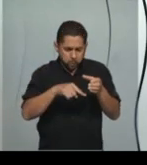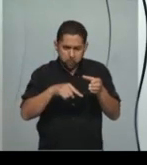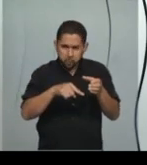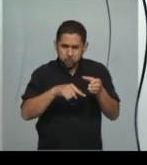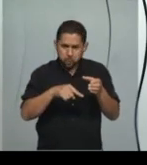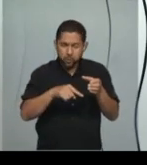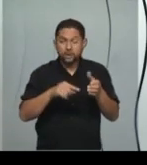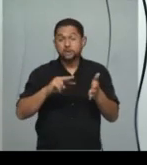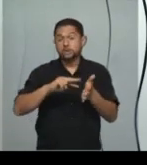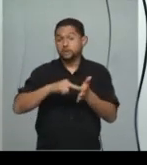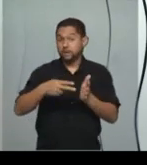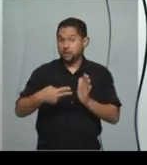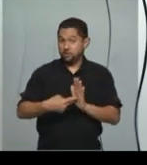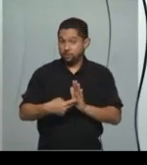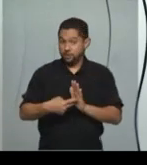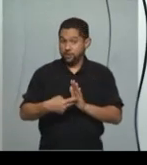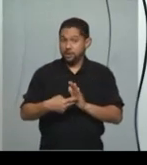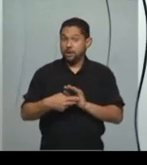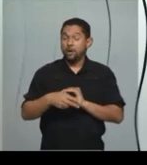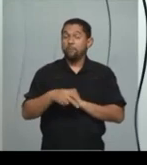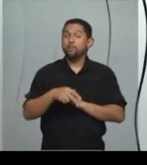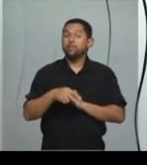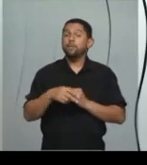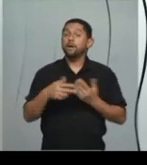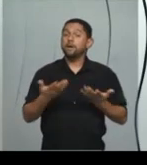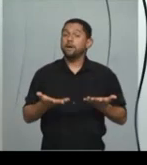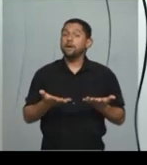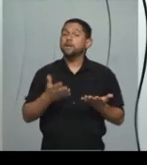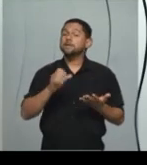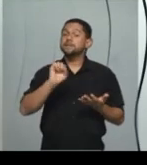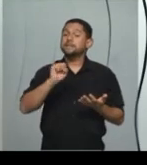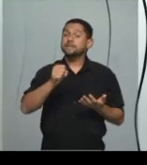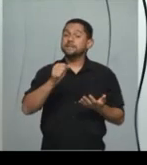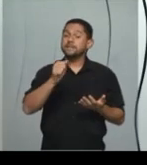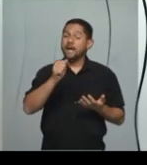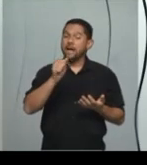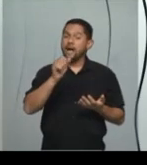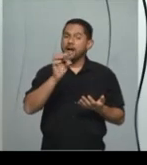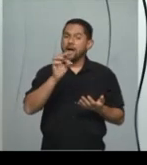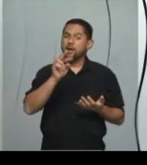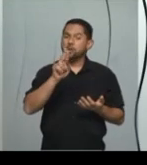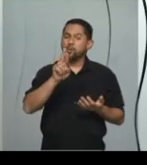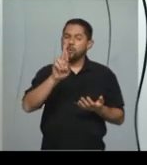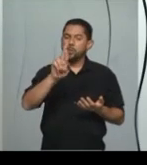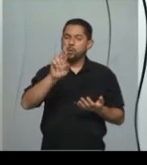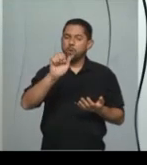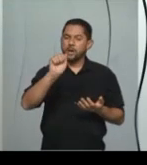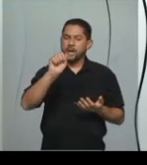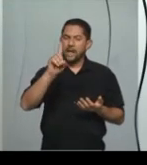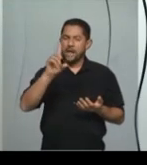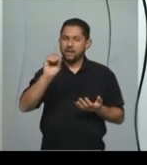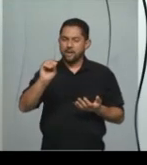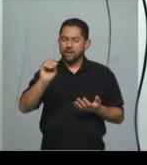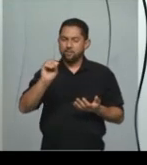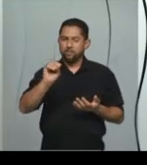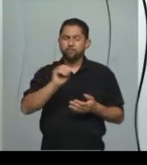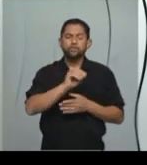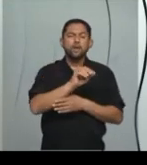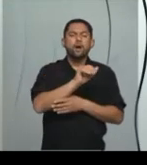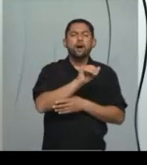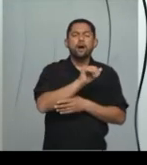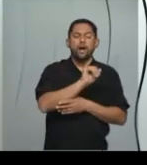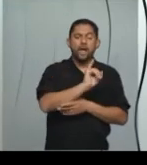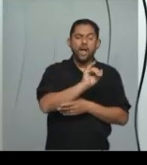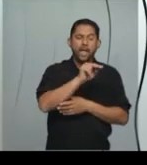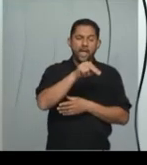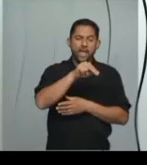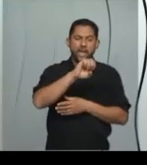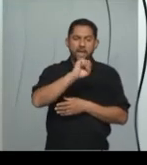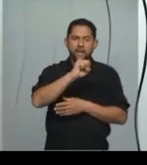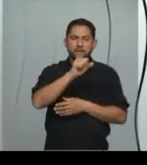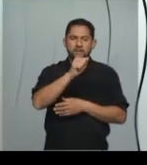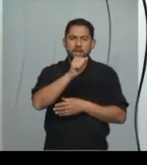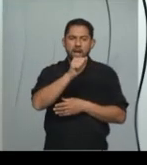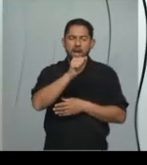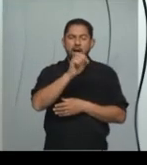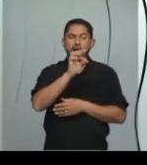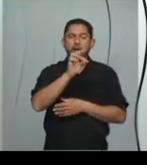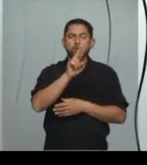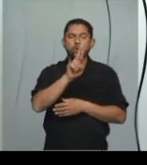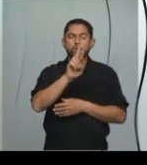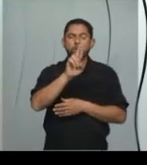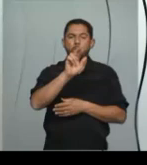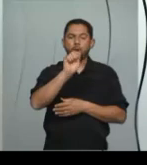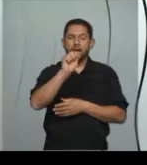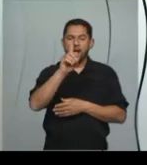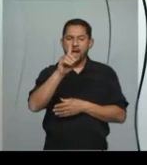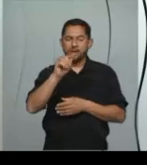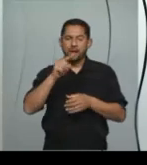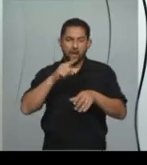essa solução ela é saturada. Então, insaturada é quando o soluto tem